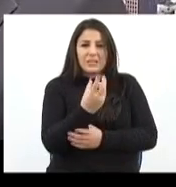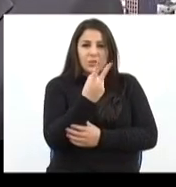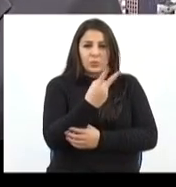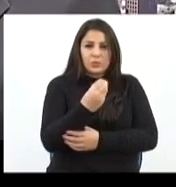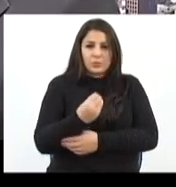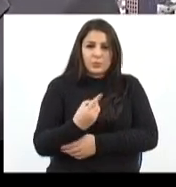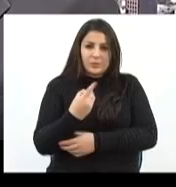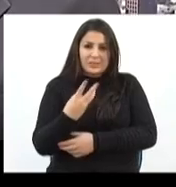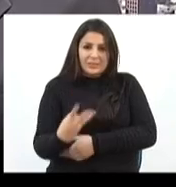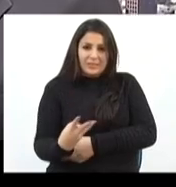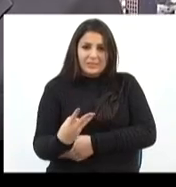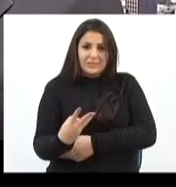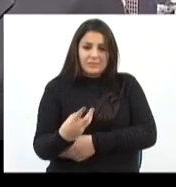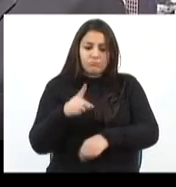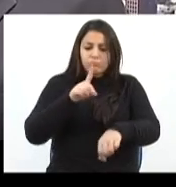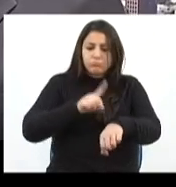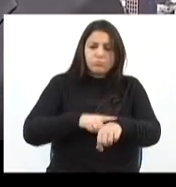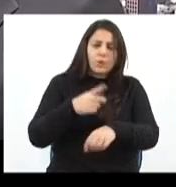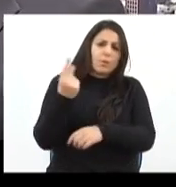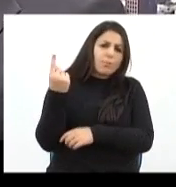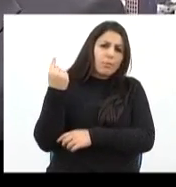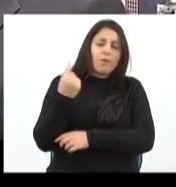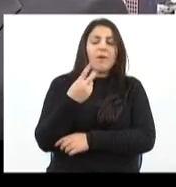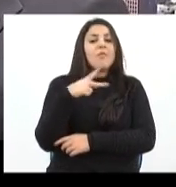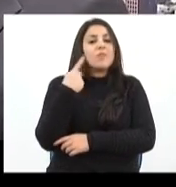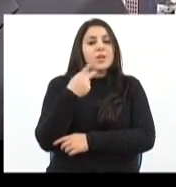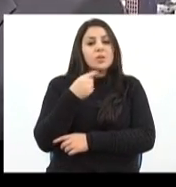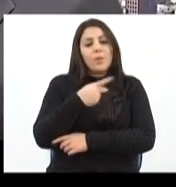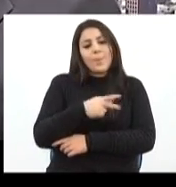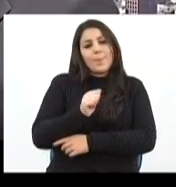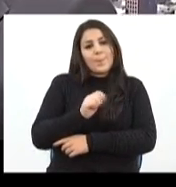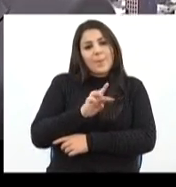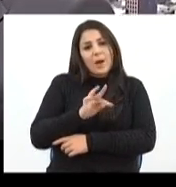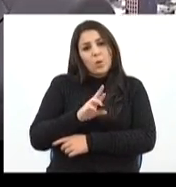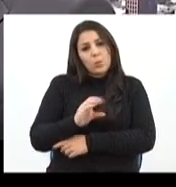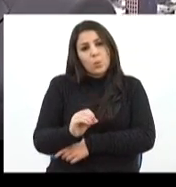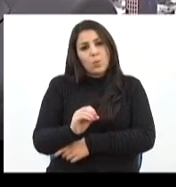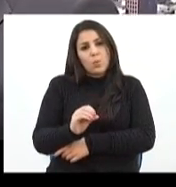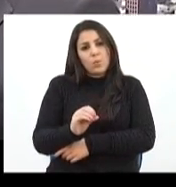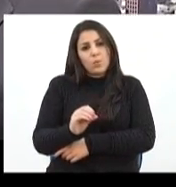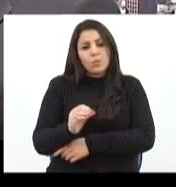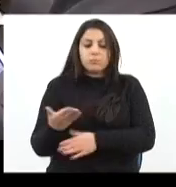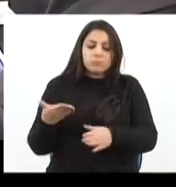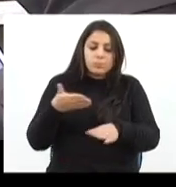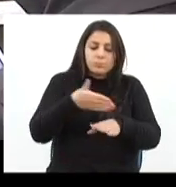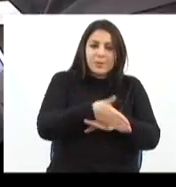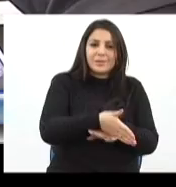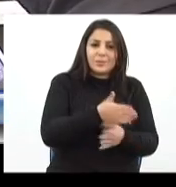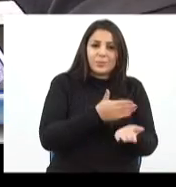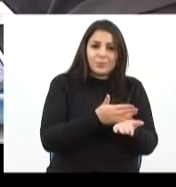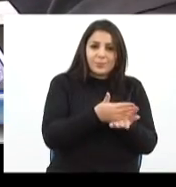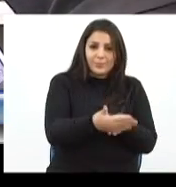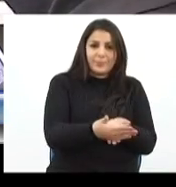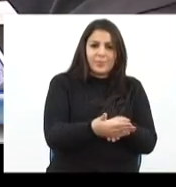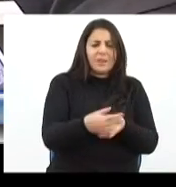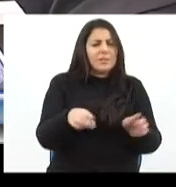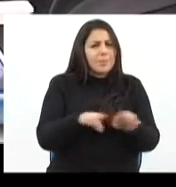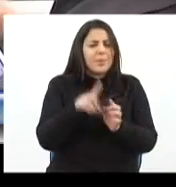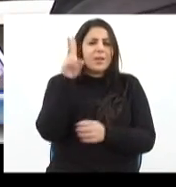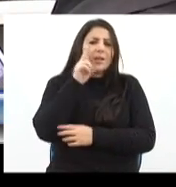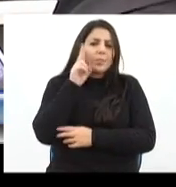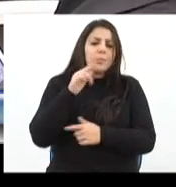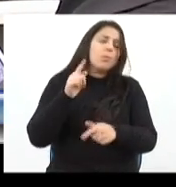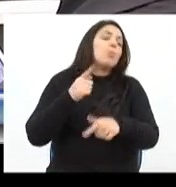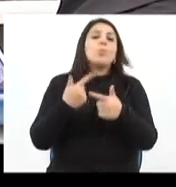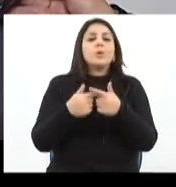época, o vereador Paulo Pontual deixou o Partido Progressista e migrou para a sigla. Na tribuna, ele lembrou os motivos